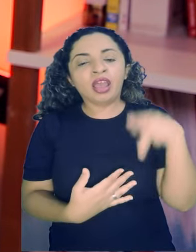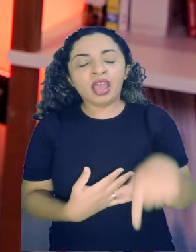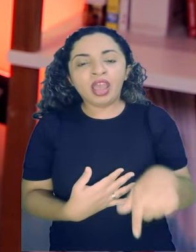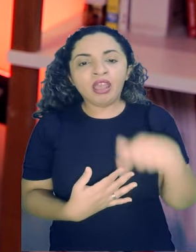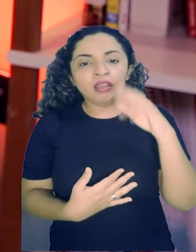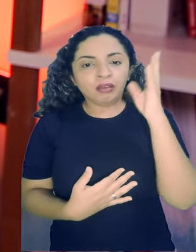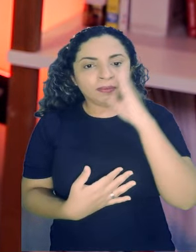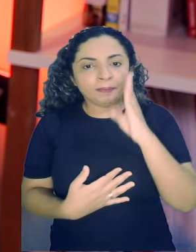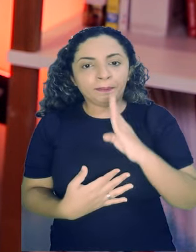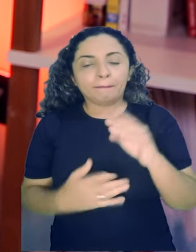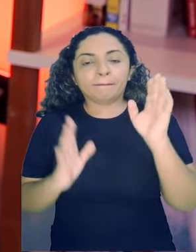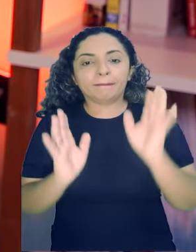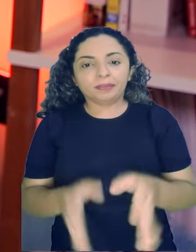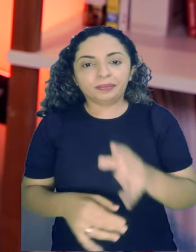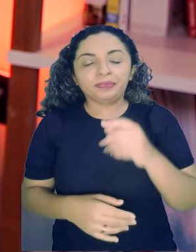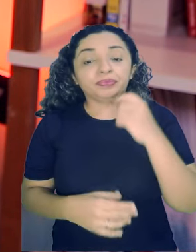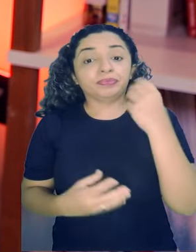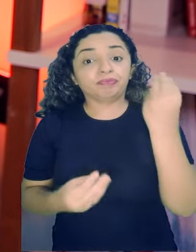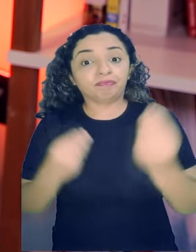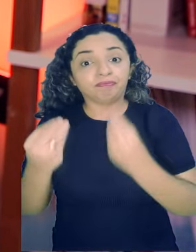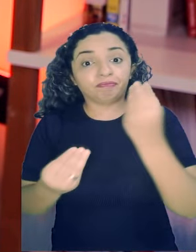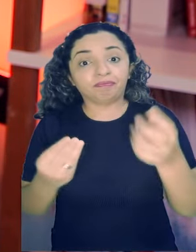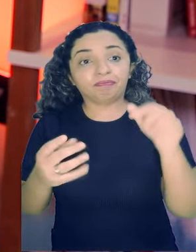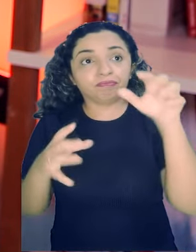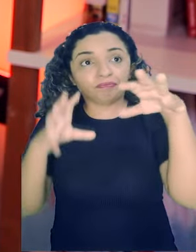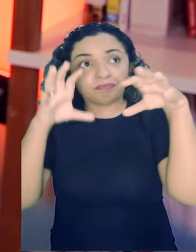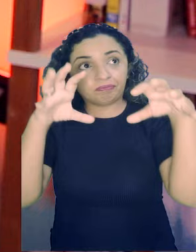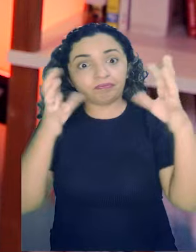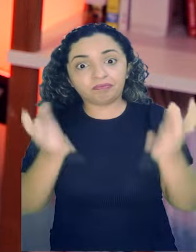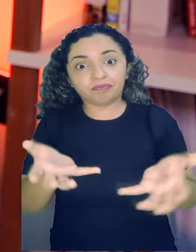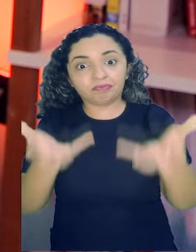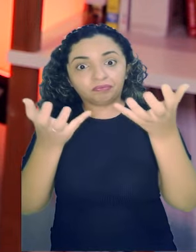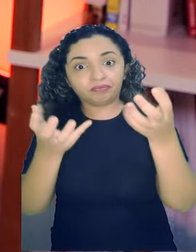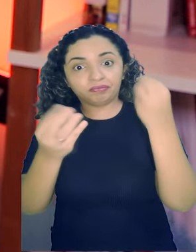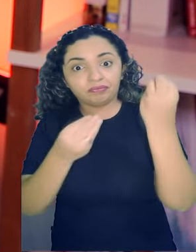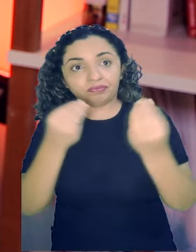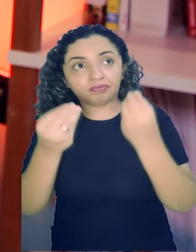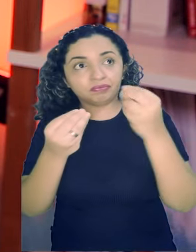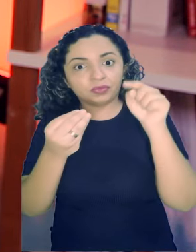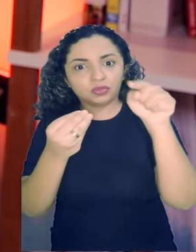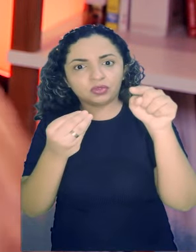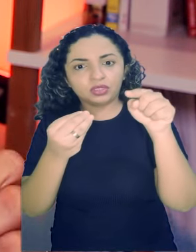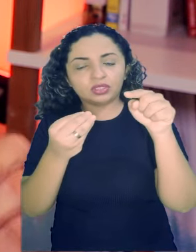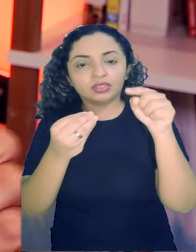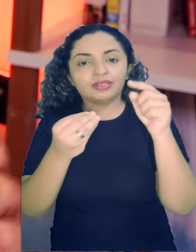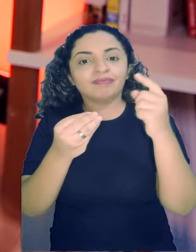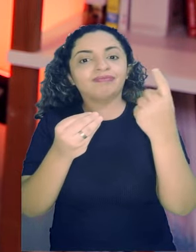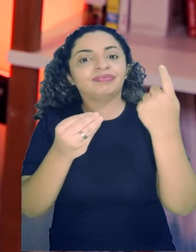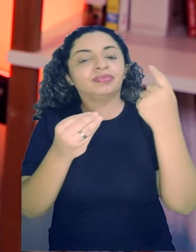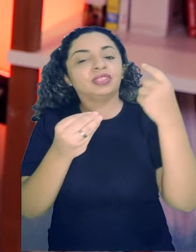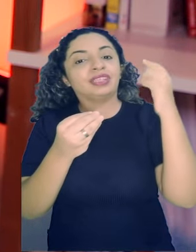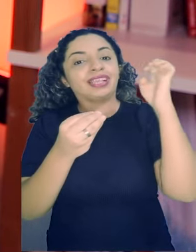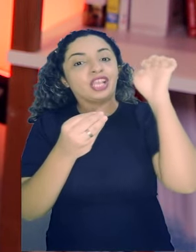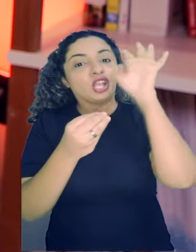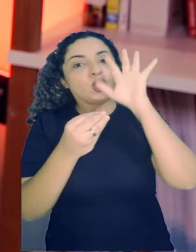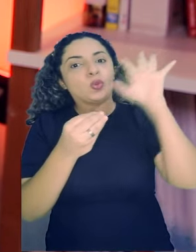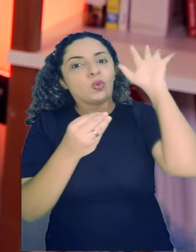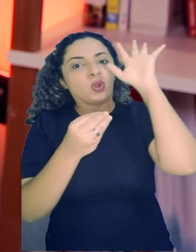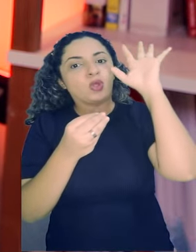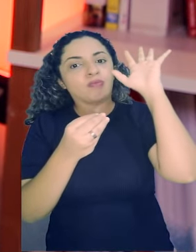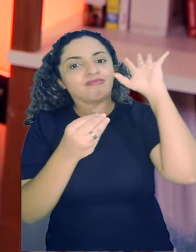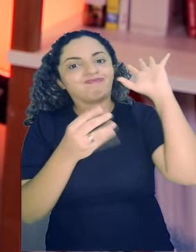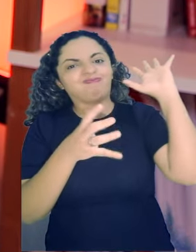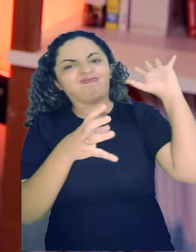no Brasil. Mas eu gostei da forma como ele levanta as origens desse conflito, responsabilizando o continente europeu sobre a